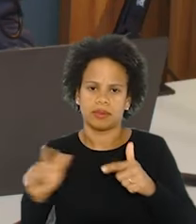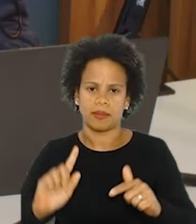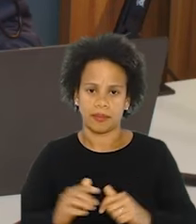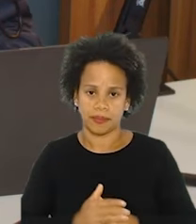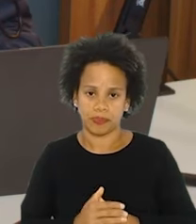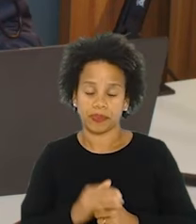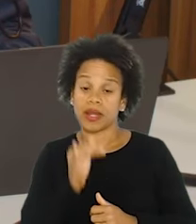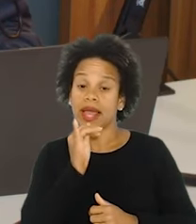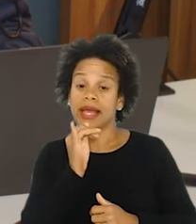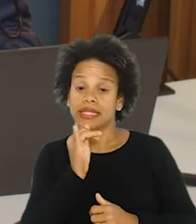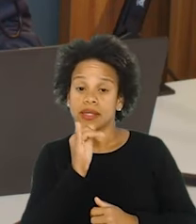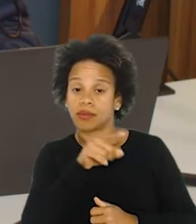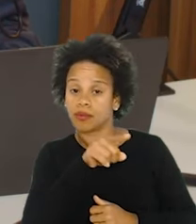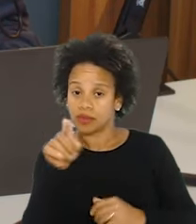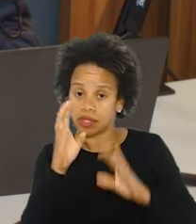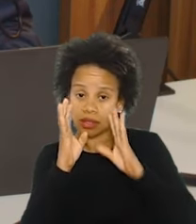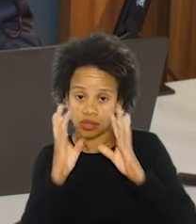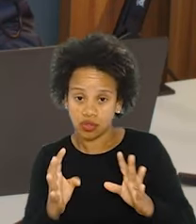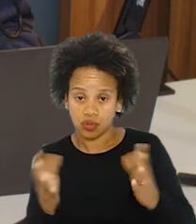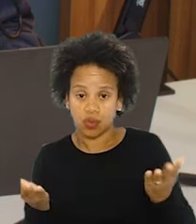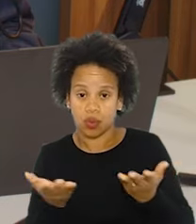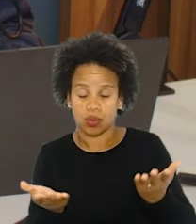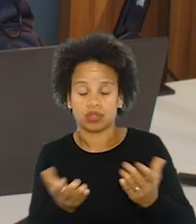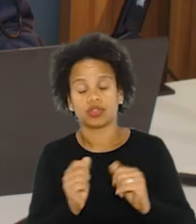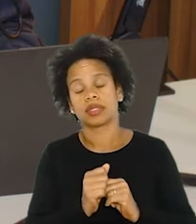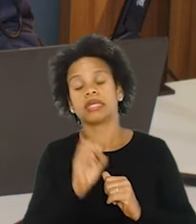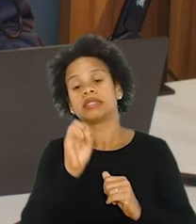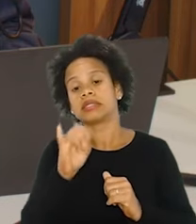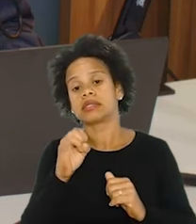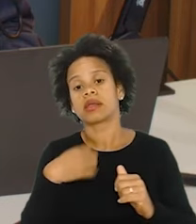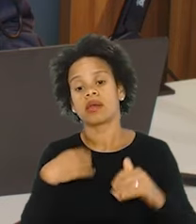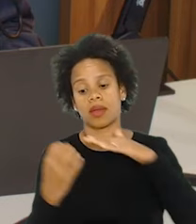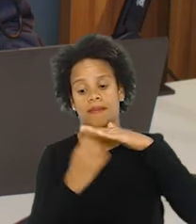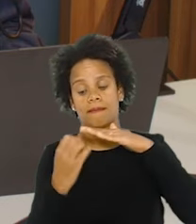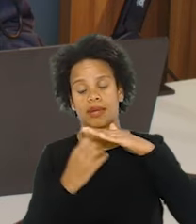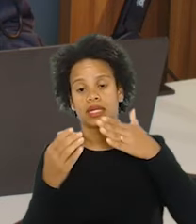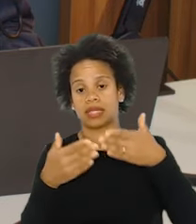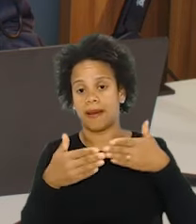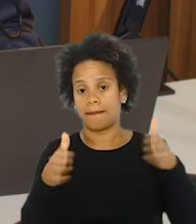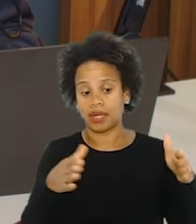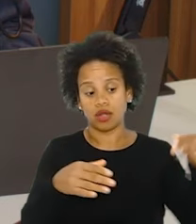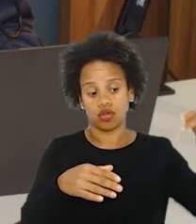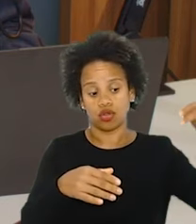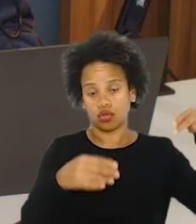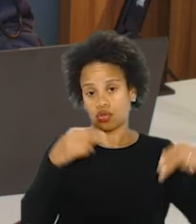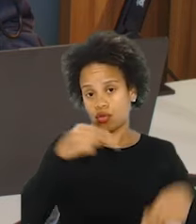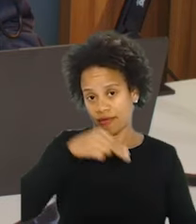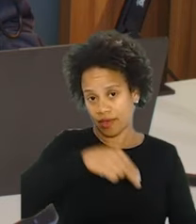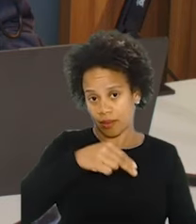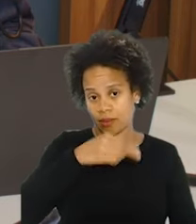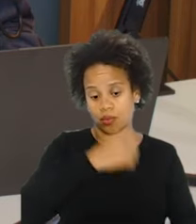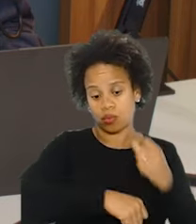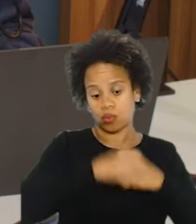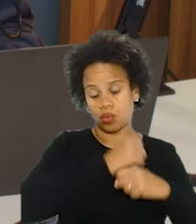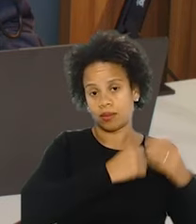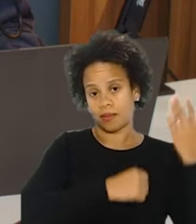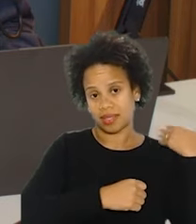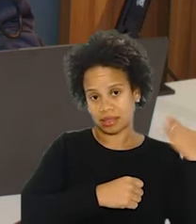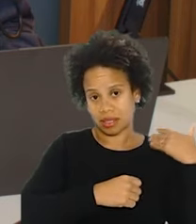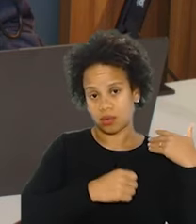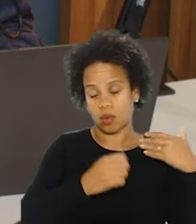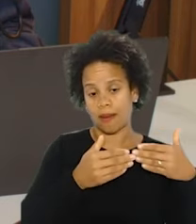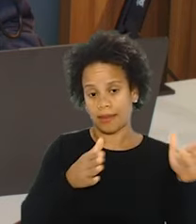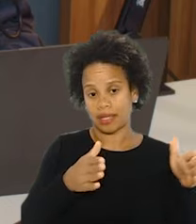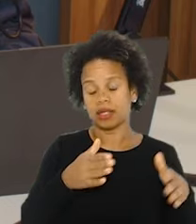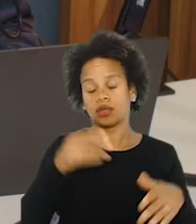para colocar um exemplo aqui para quem tá nos assistindo se eu abrir a empresa o novembro do ano passado aí eu vou fazer a conta eu abrir